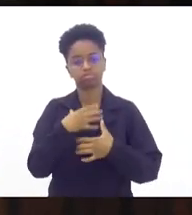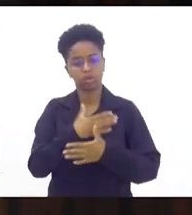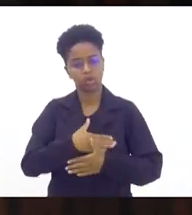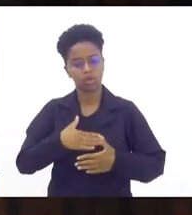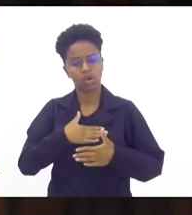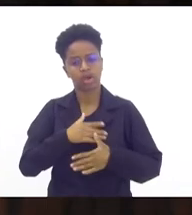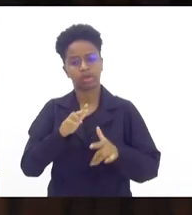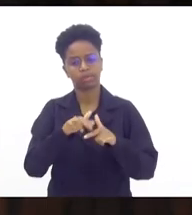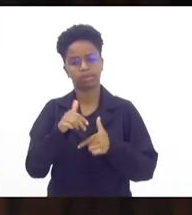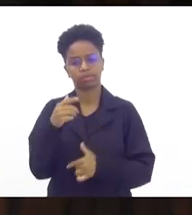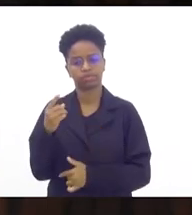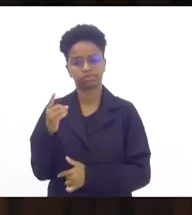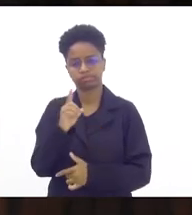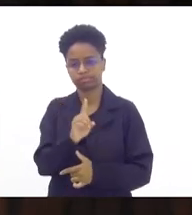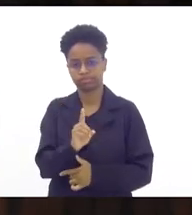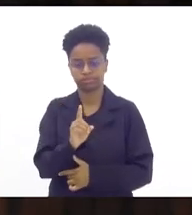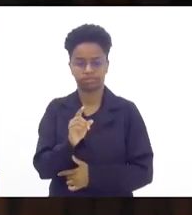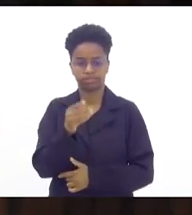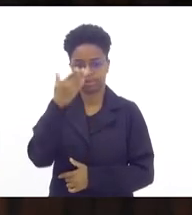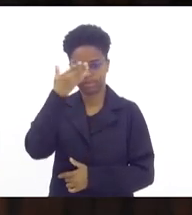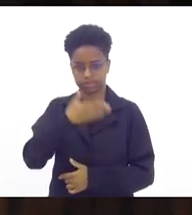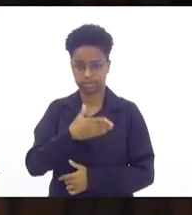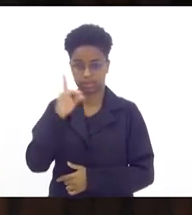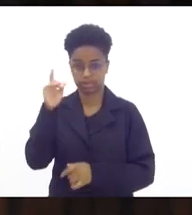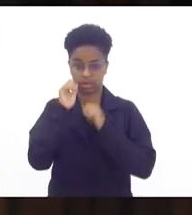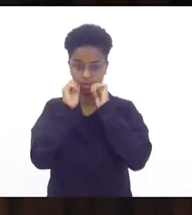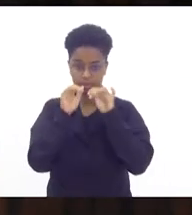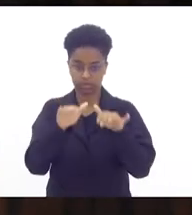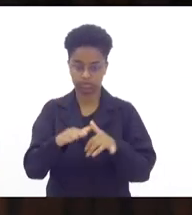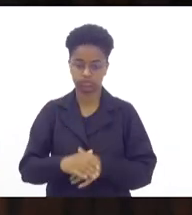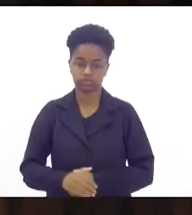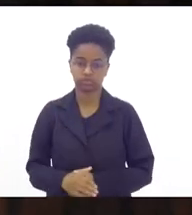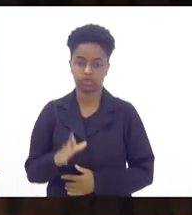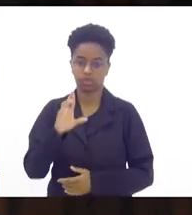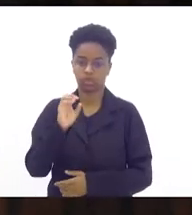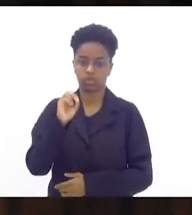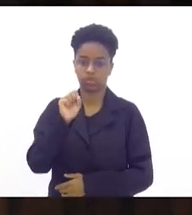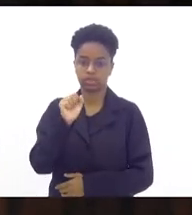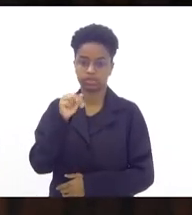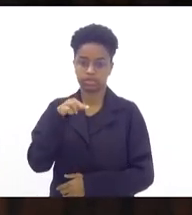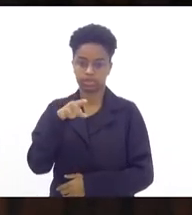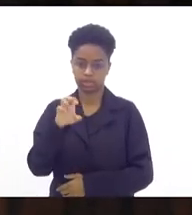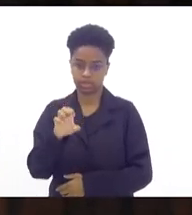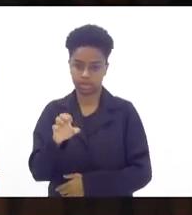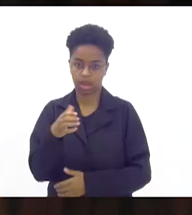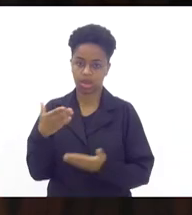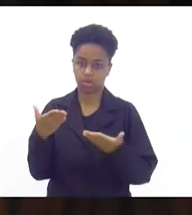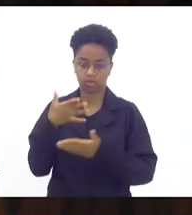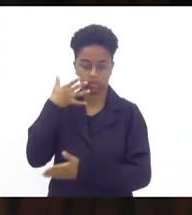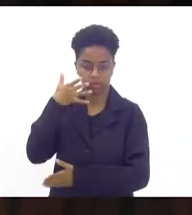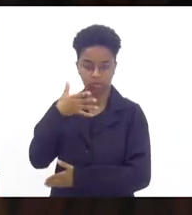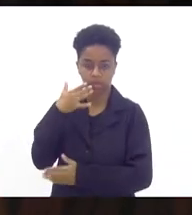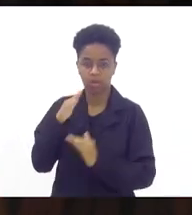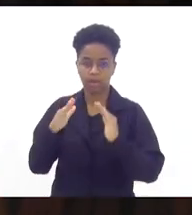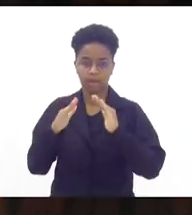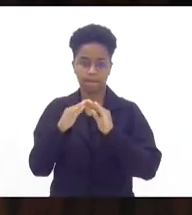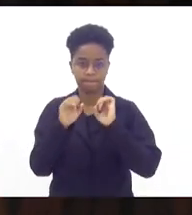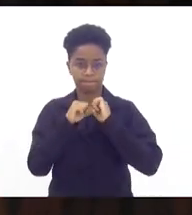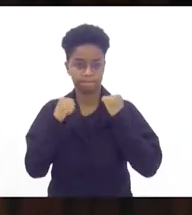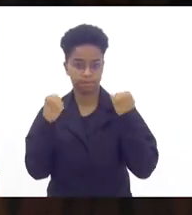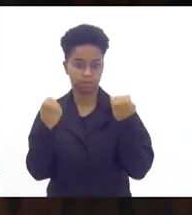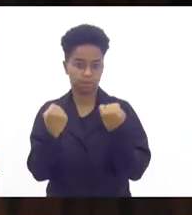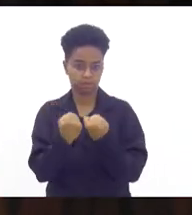Carlinhos Deus abençoe Rosane Correia fazendo uso da palavra neste momento moradora do Maracanã